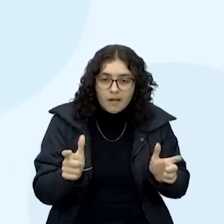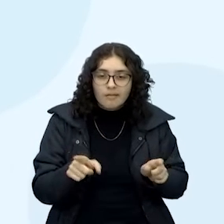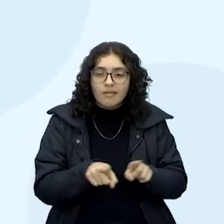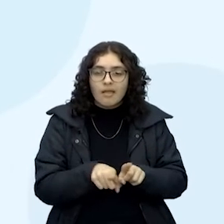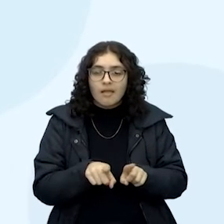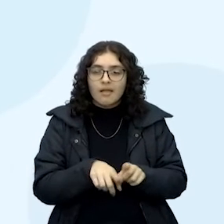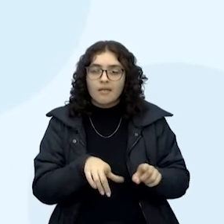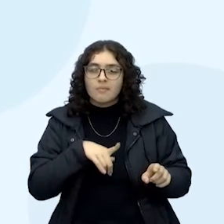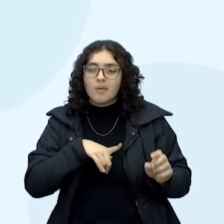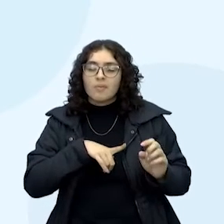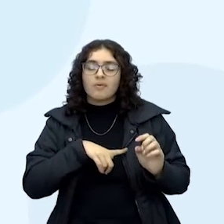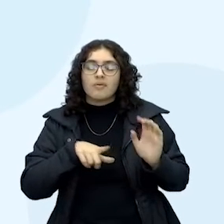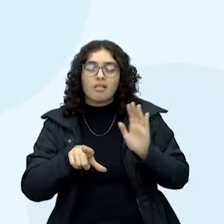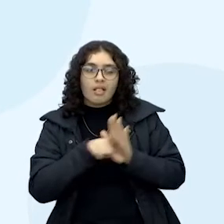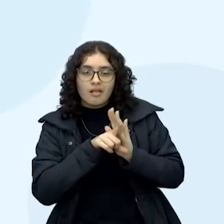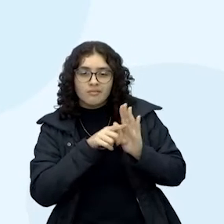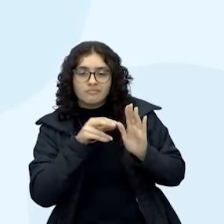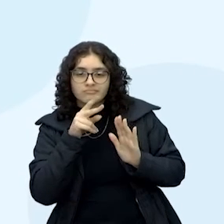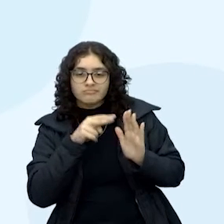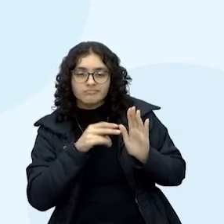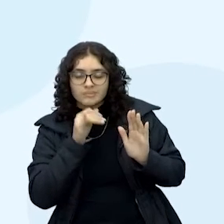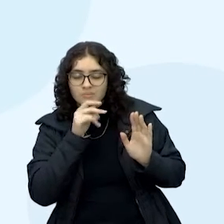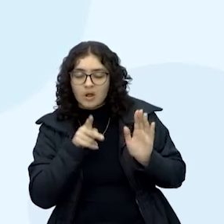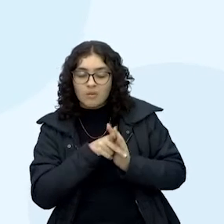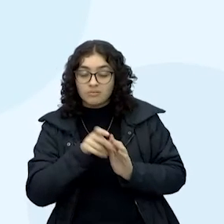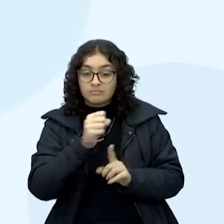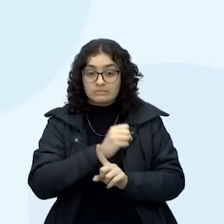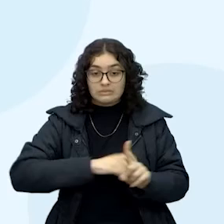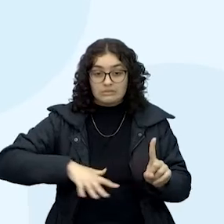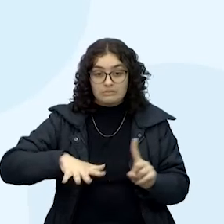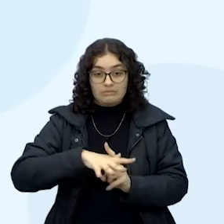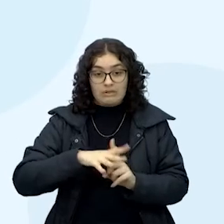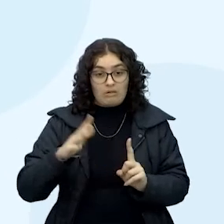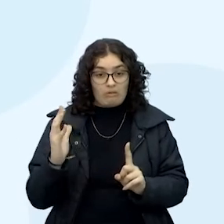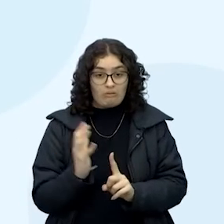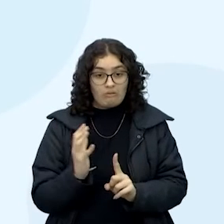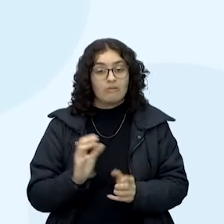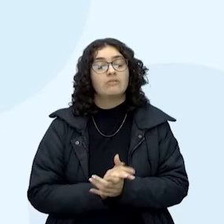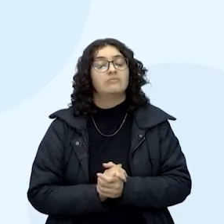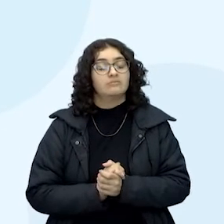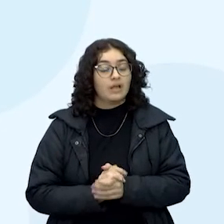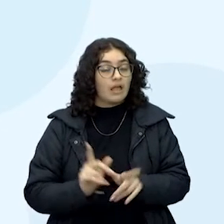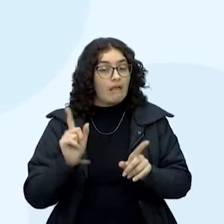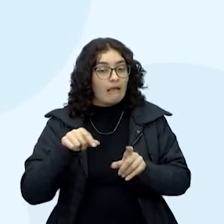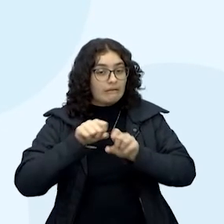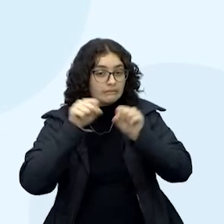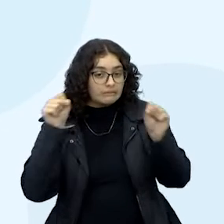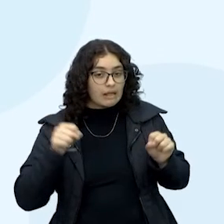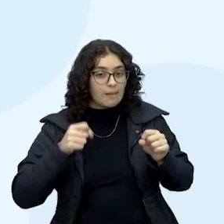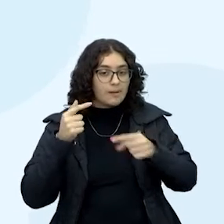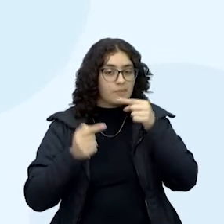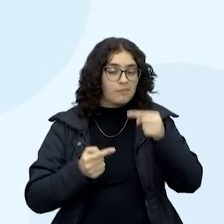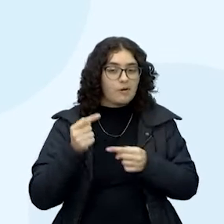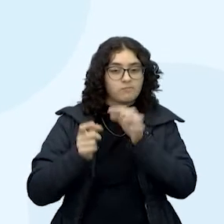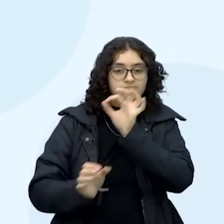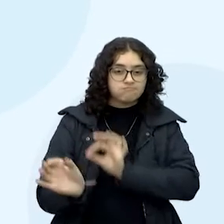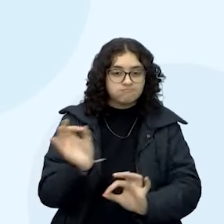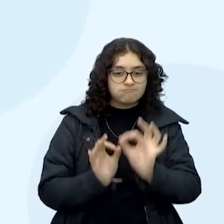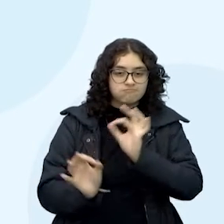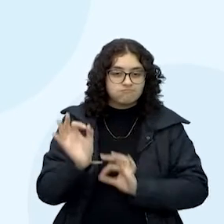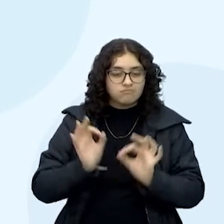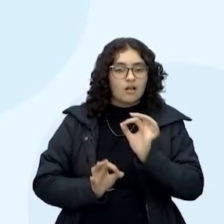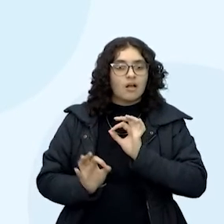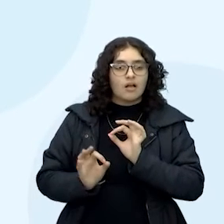sistemas de acordo com as tendências sociais. Então a gente está falando aí de um sistema político, de organização